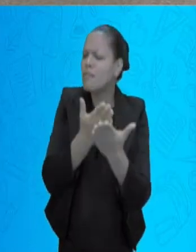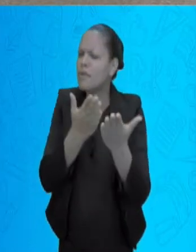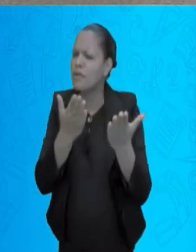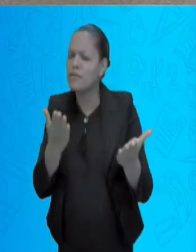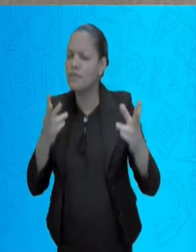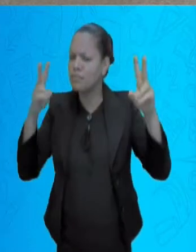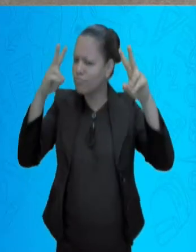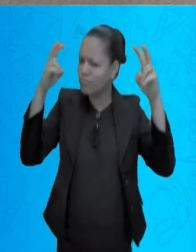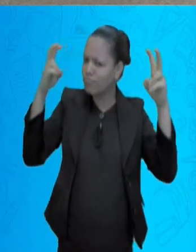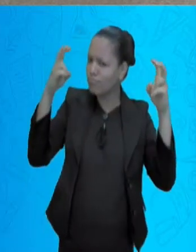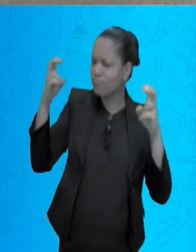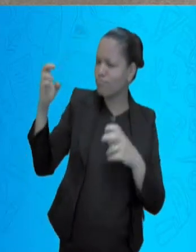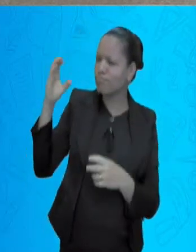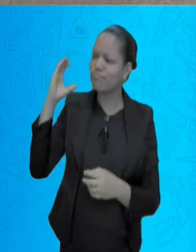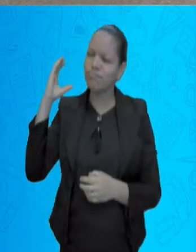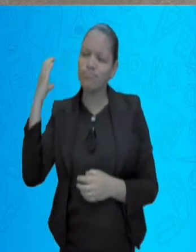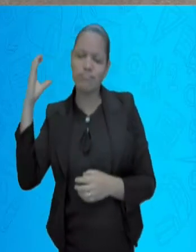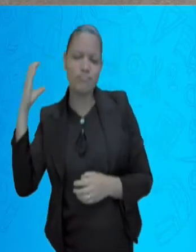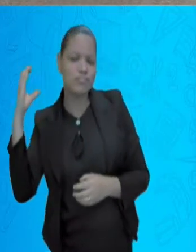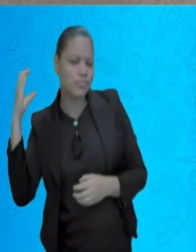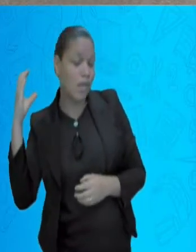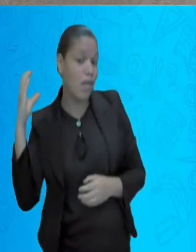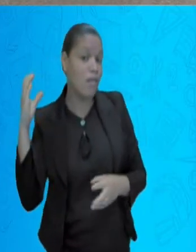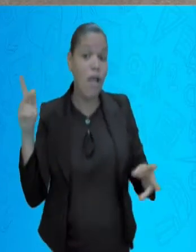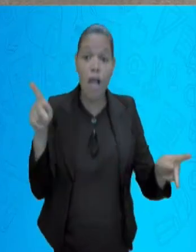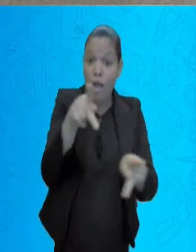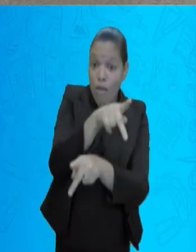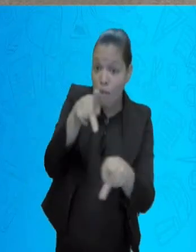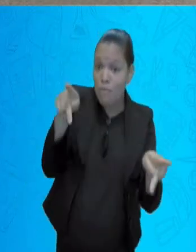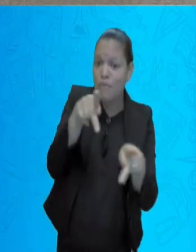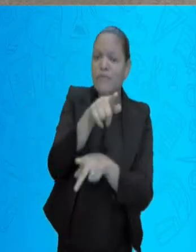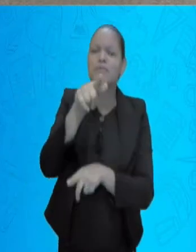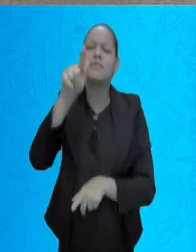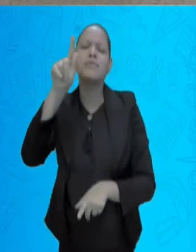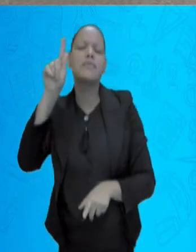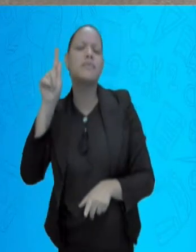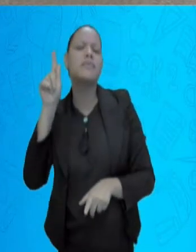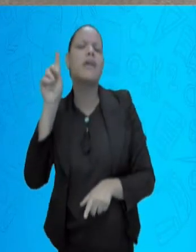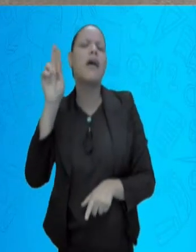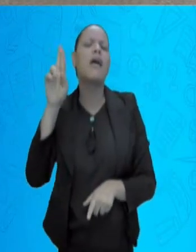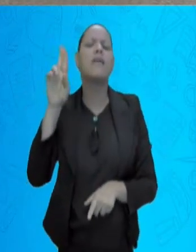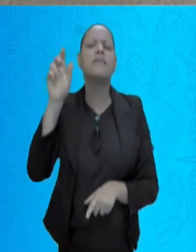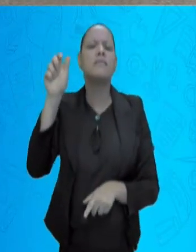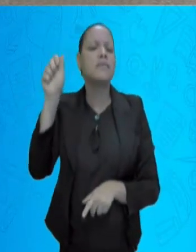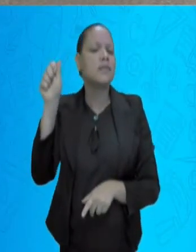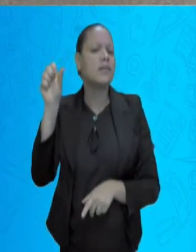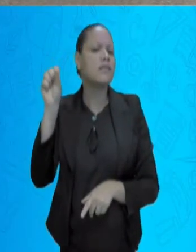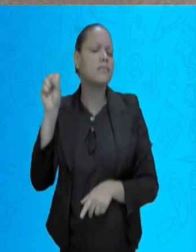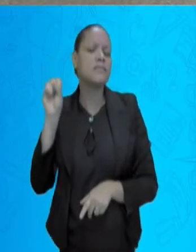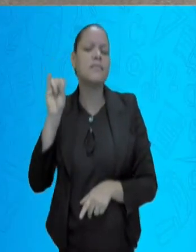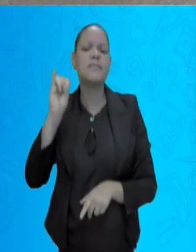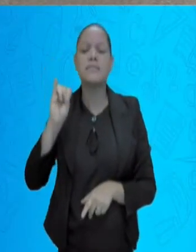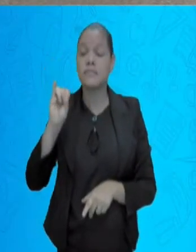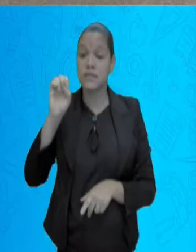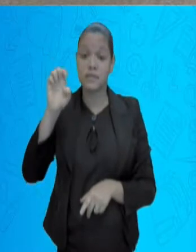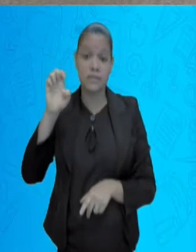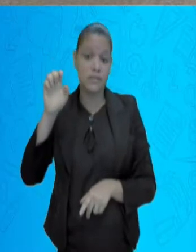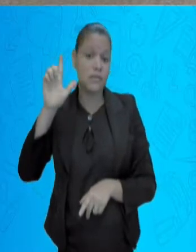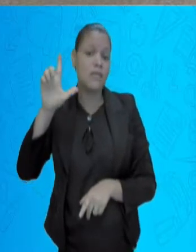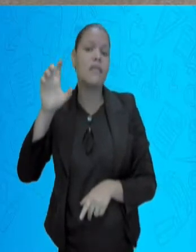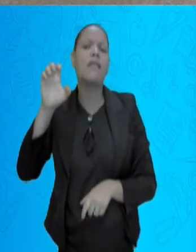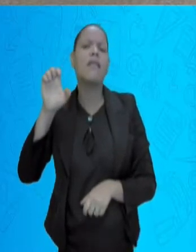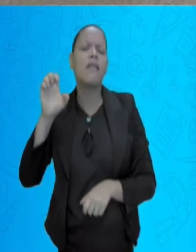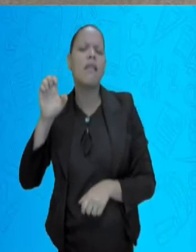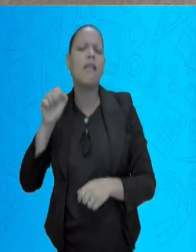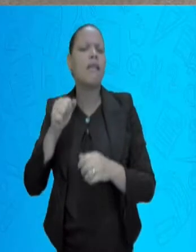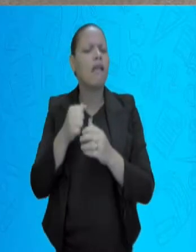ciências. Eu sou a professora Graziele Félix, podem me chamar de Grazi. O nosso tema hoje é